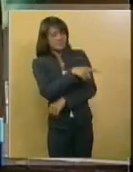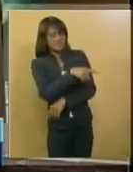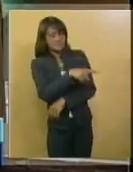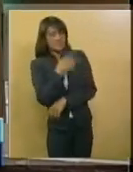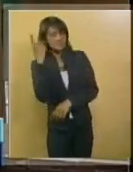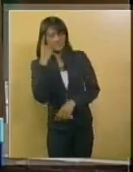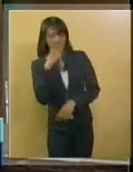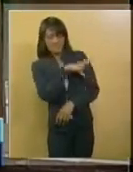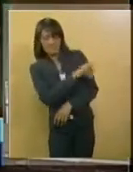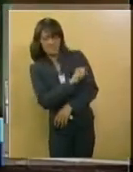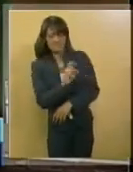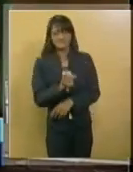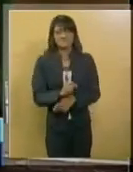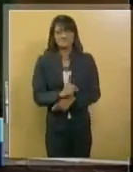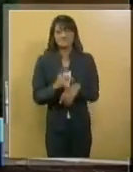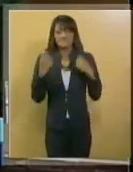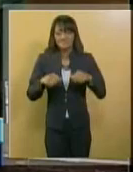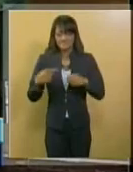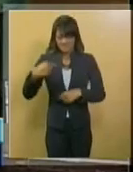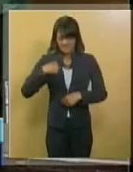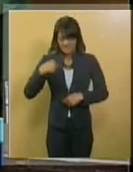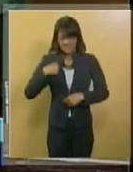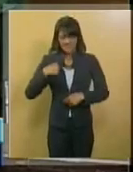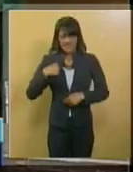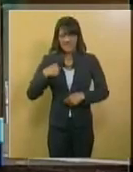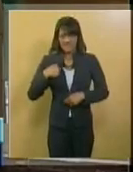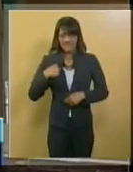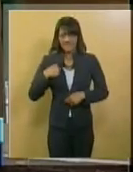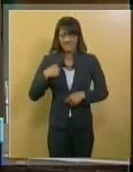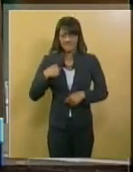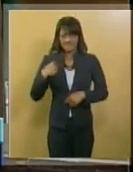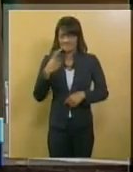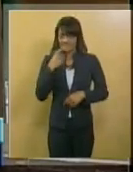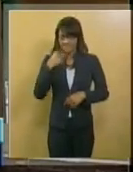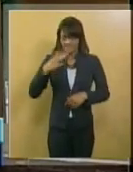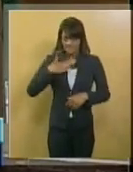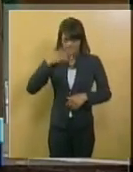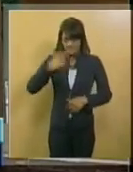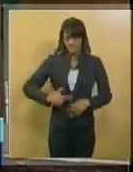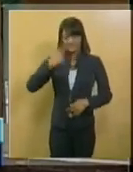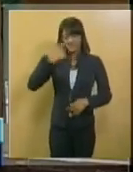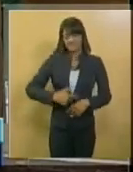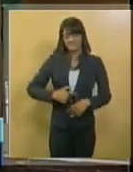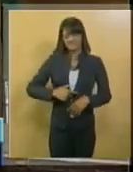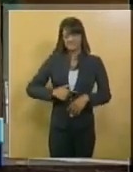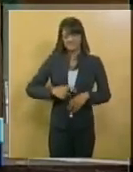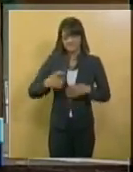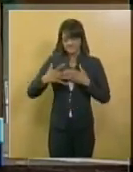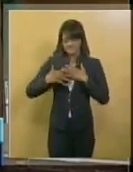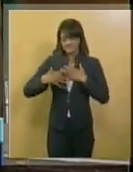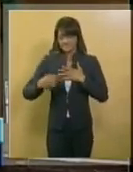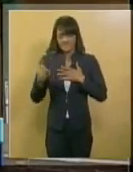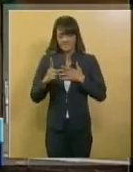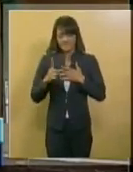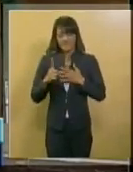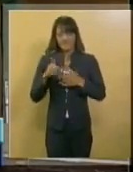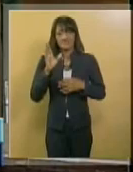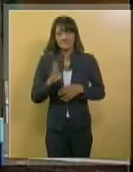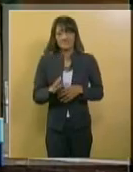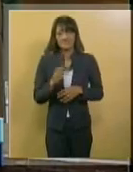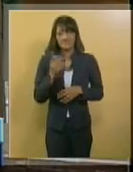pega. Precisa que eu, como reservatório, esse sangue que foi tirado de mim, o flebótomos processe